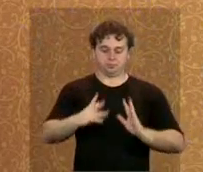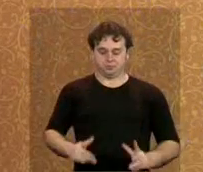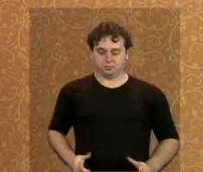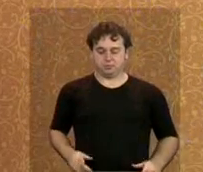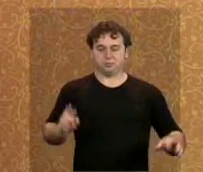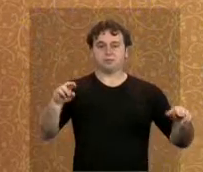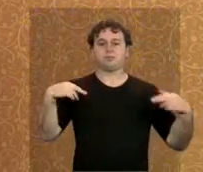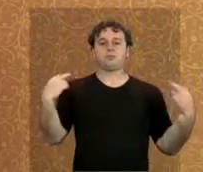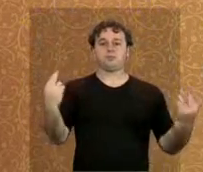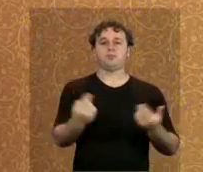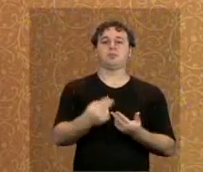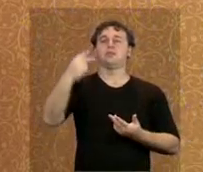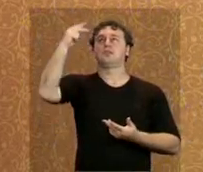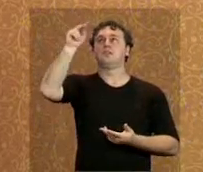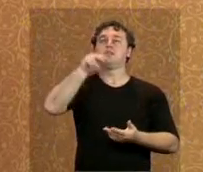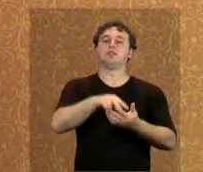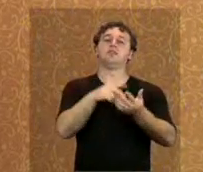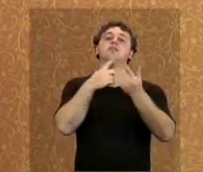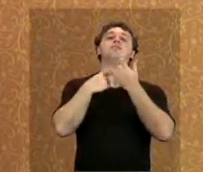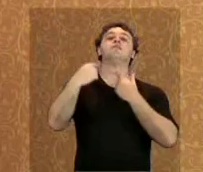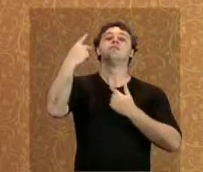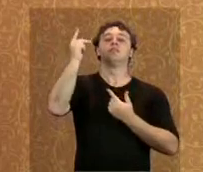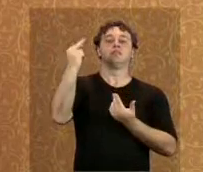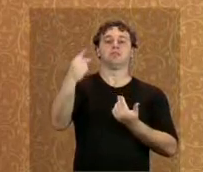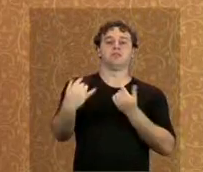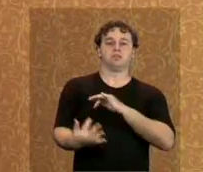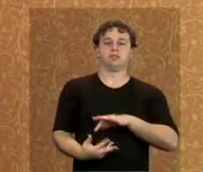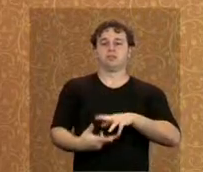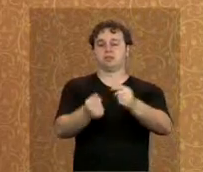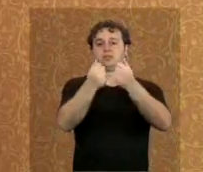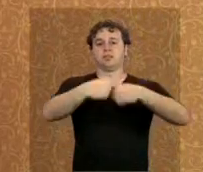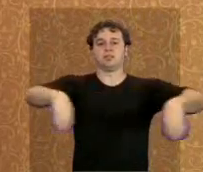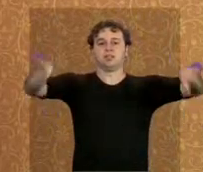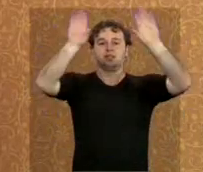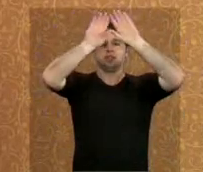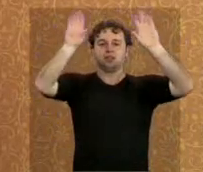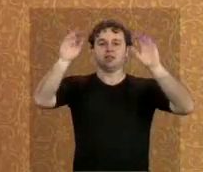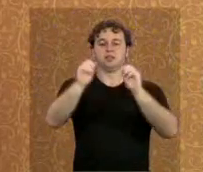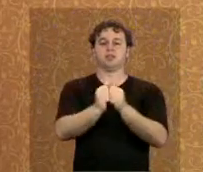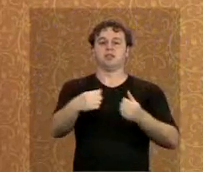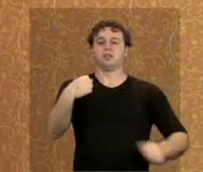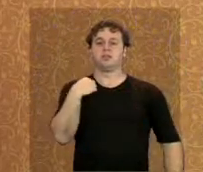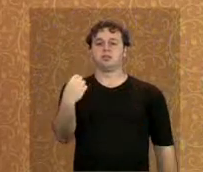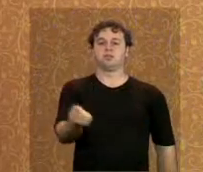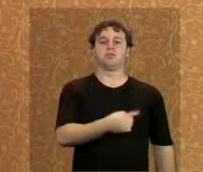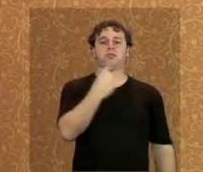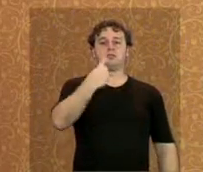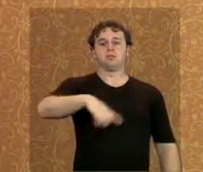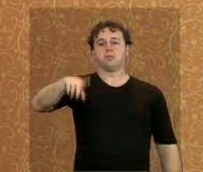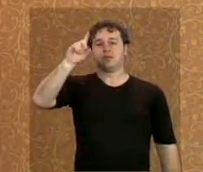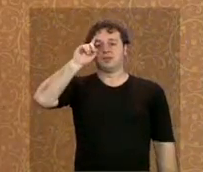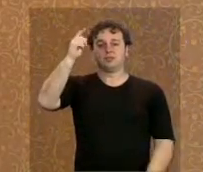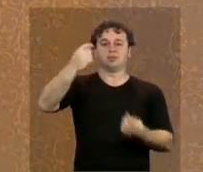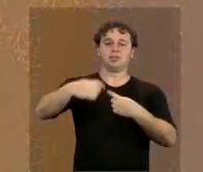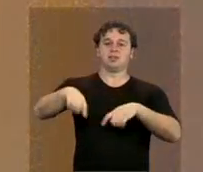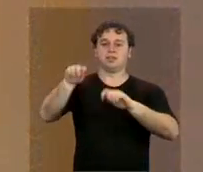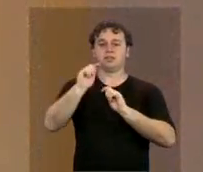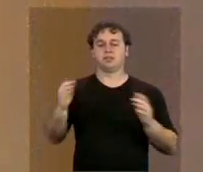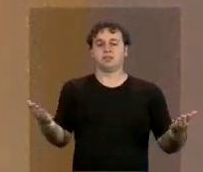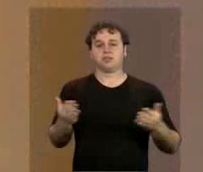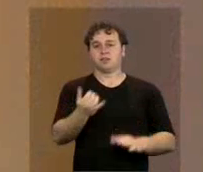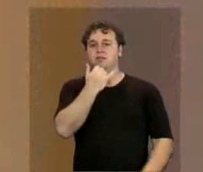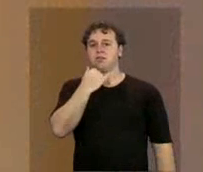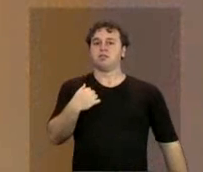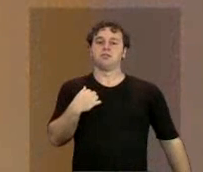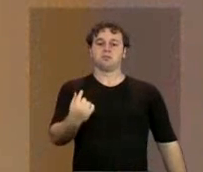nome. Venha a nós o vosso reino, seja feita a vossa vontade, assim na terra como no céu. O pão nosso de cada dia